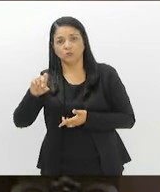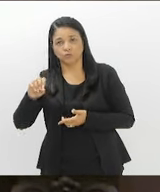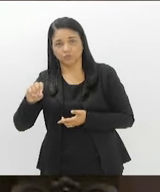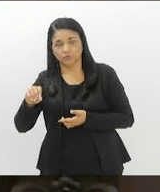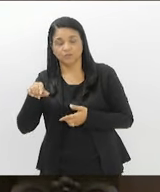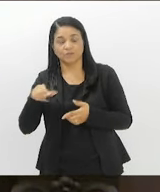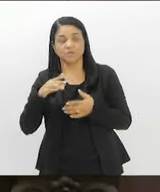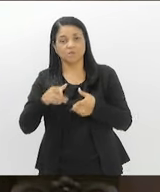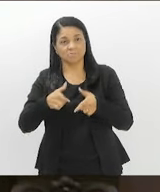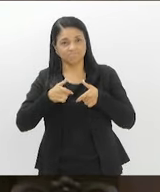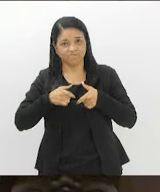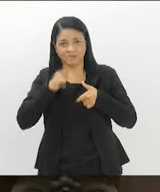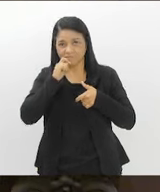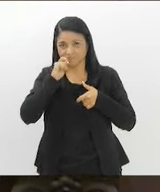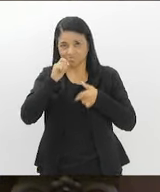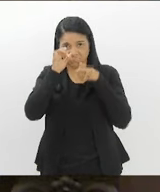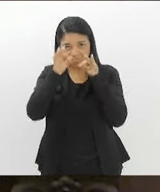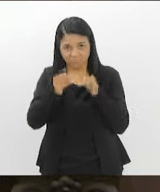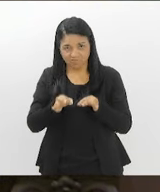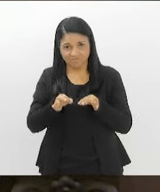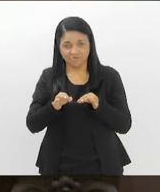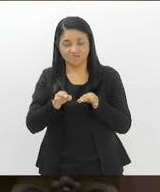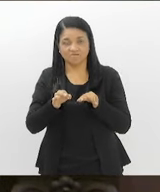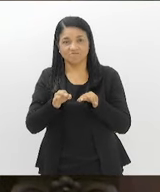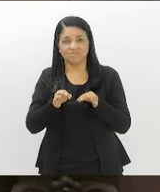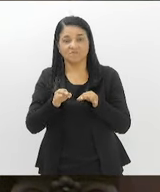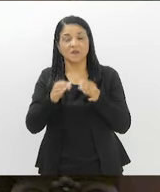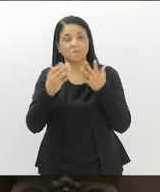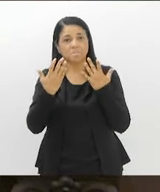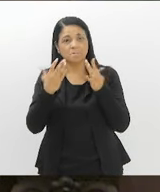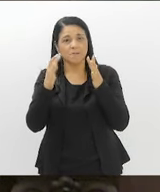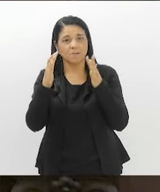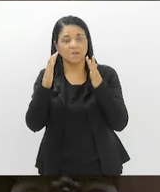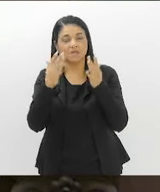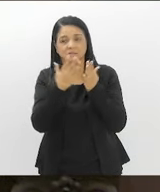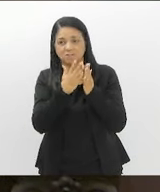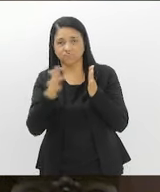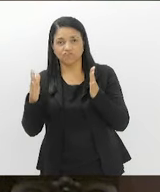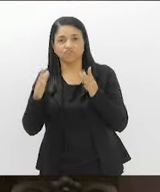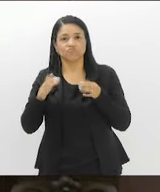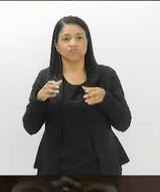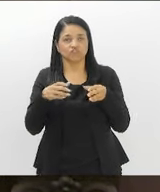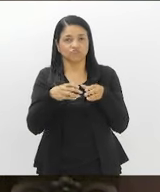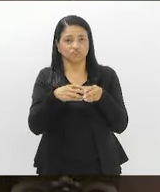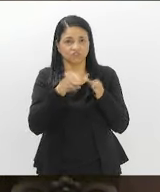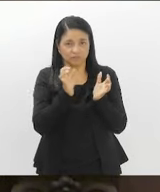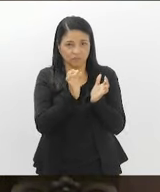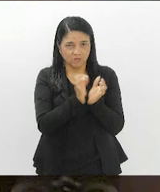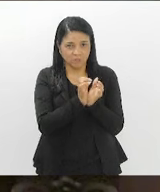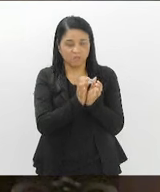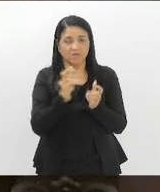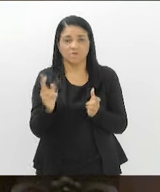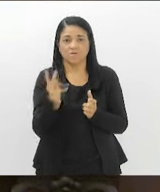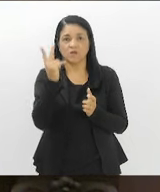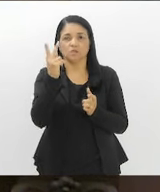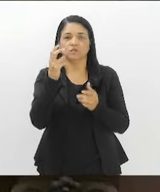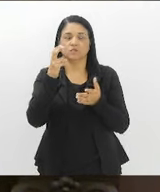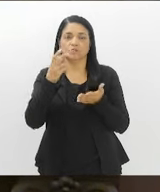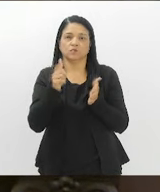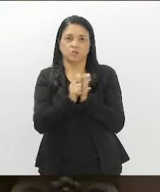recebimento da Medalha Tiradentes, estendendo nossos parabéns a toda a equipe desse valioso jornal.